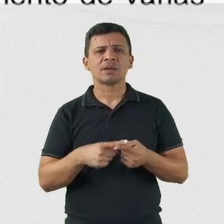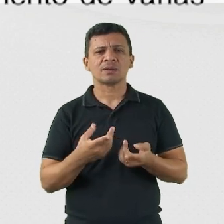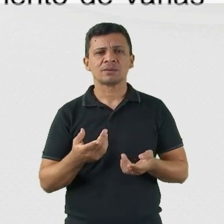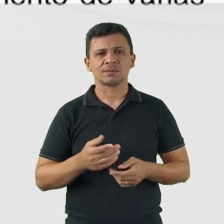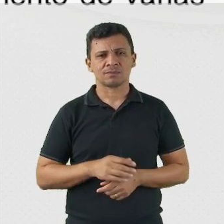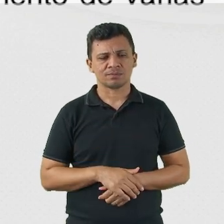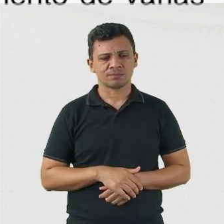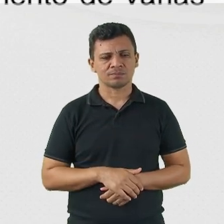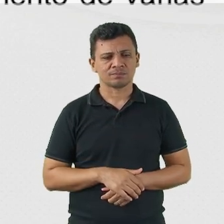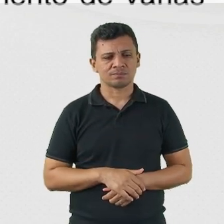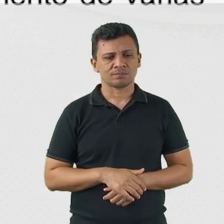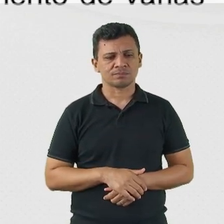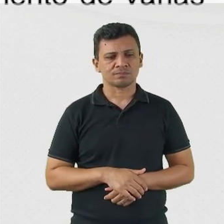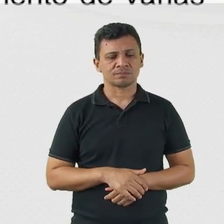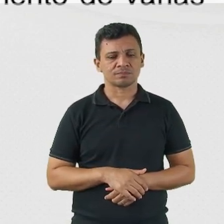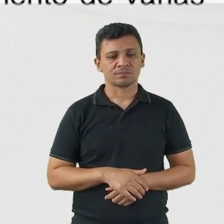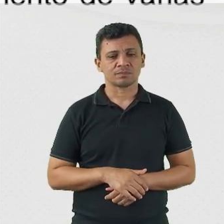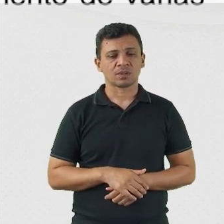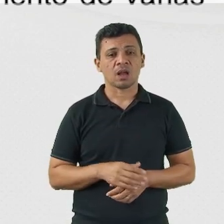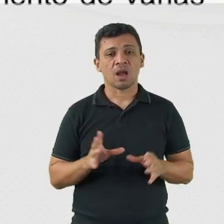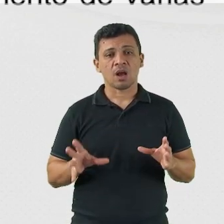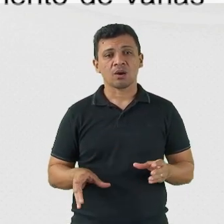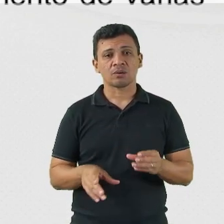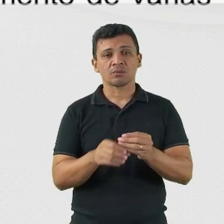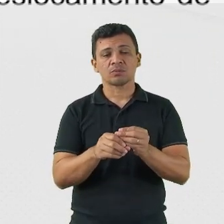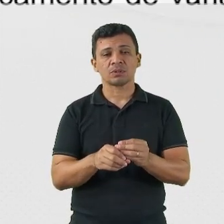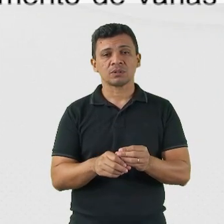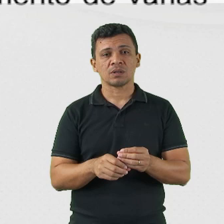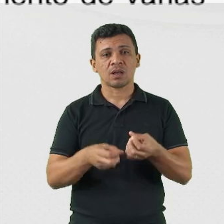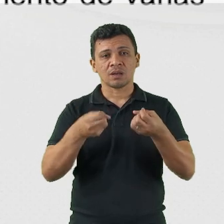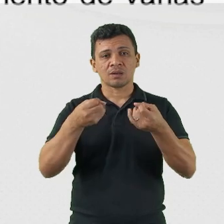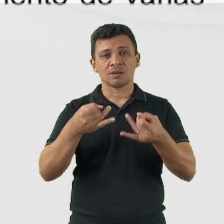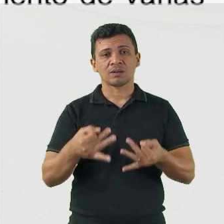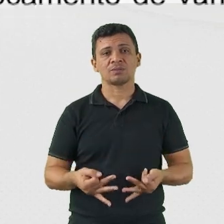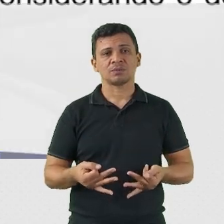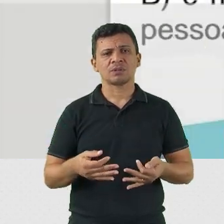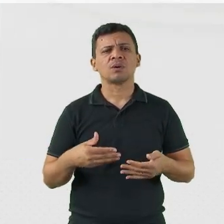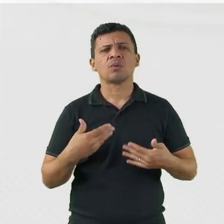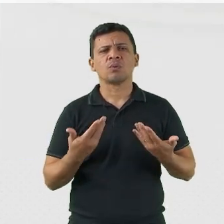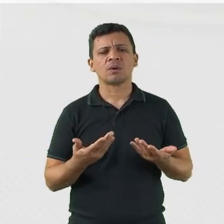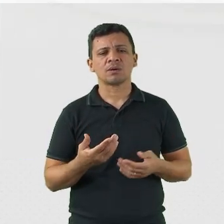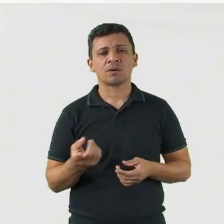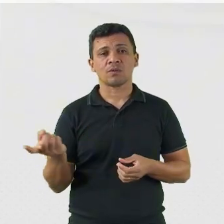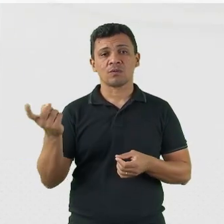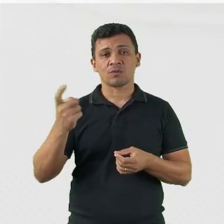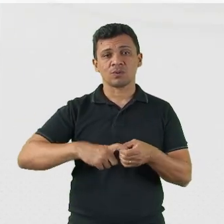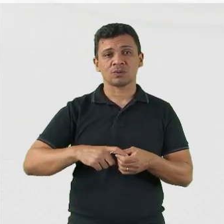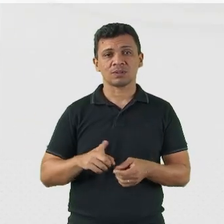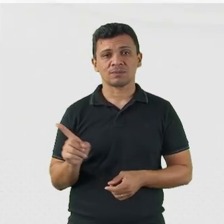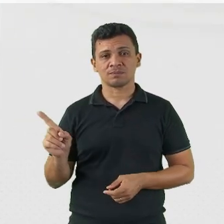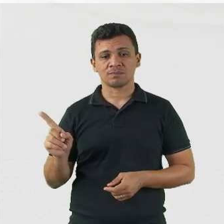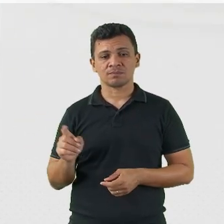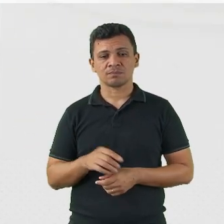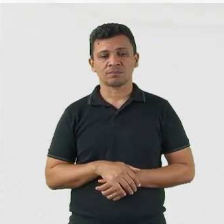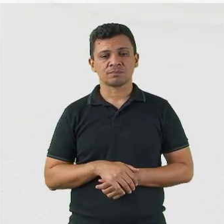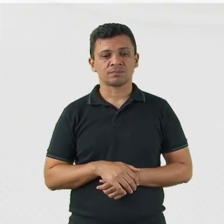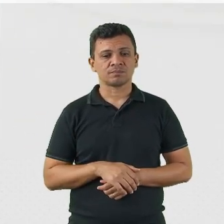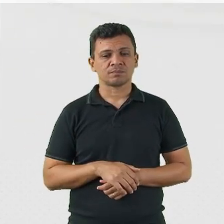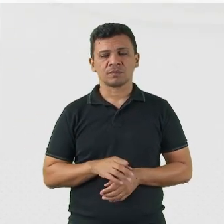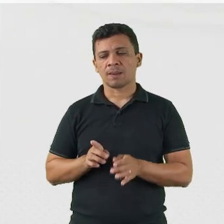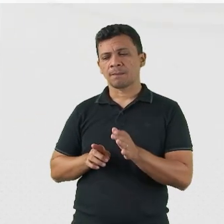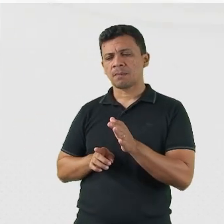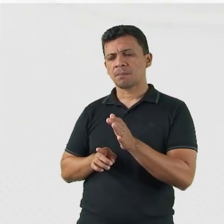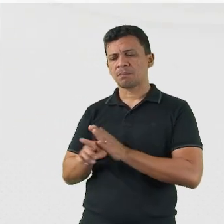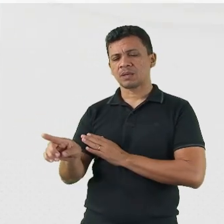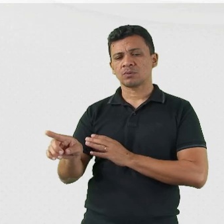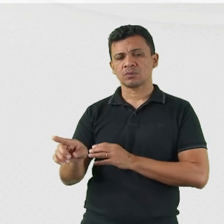E aí a gente vai completar qual seria a justificativa. Vamos voltar para a interação. Uma pessoa